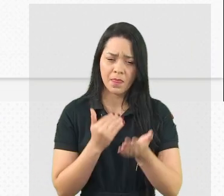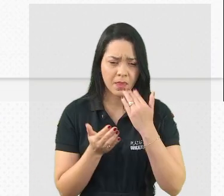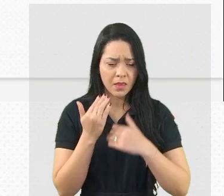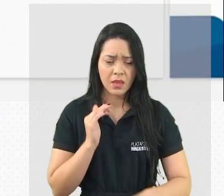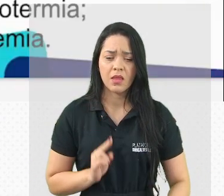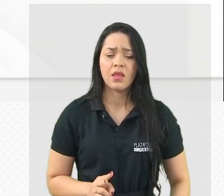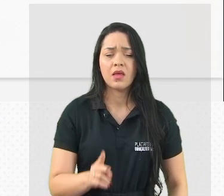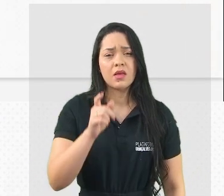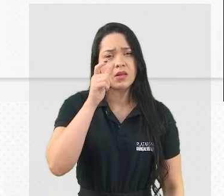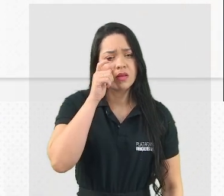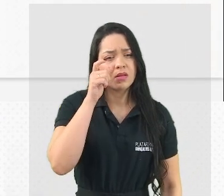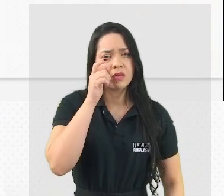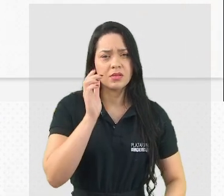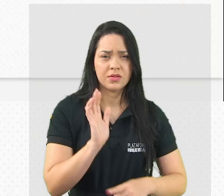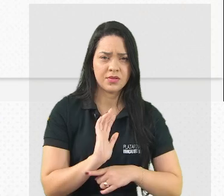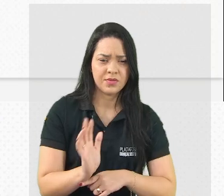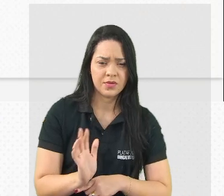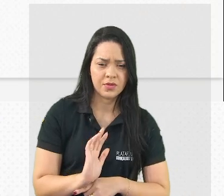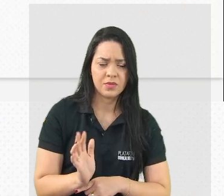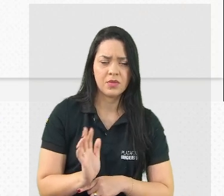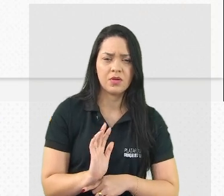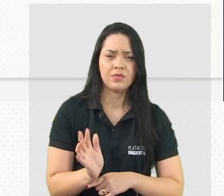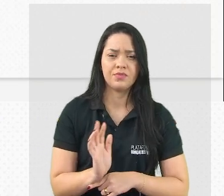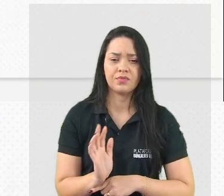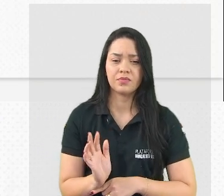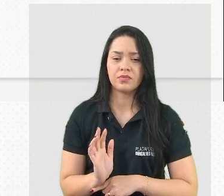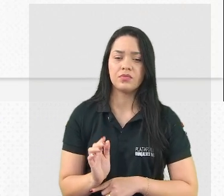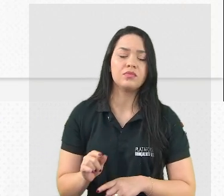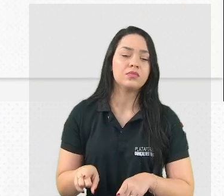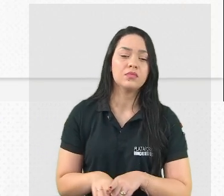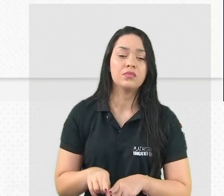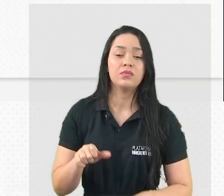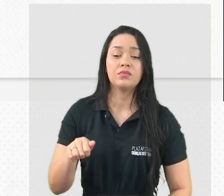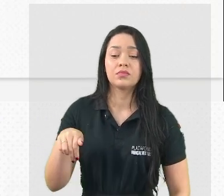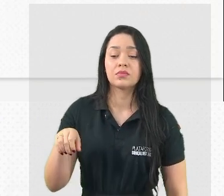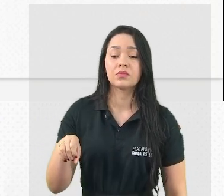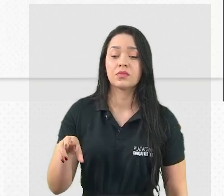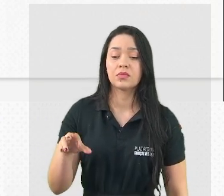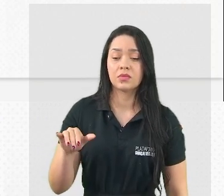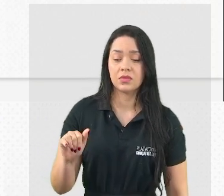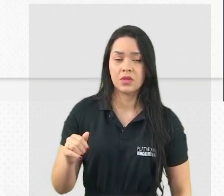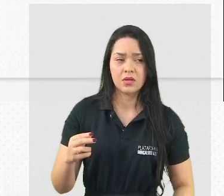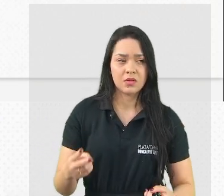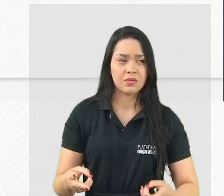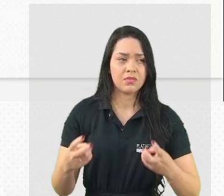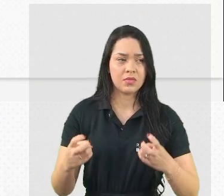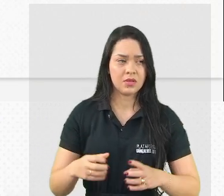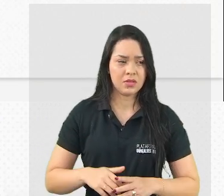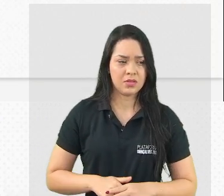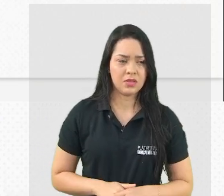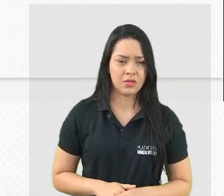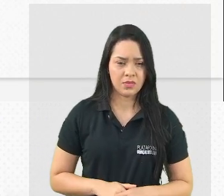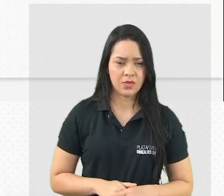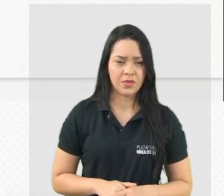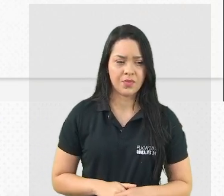bem interessante este filme. Os sintomas da anorexia nervosa, percebam. Primeiro logo aí,